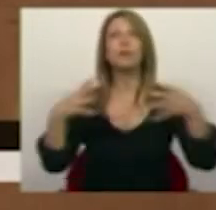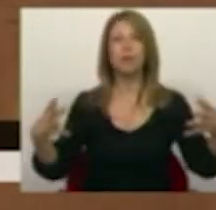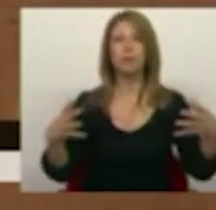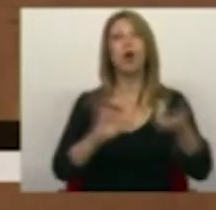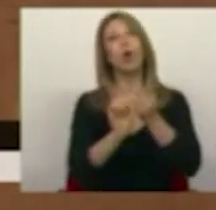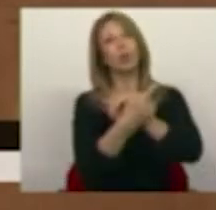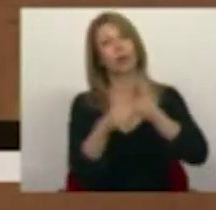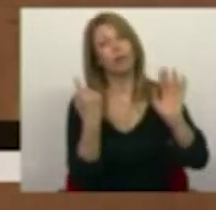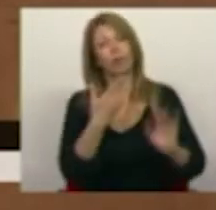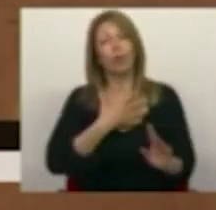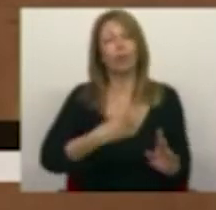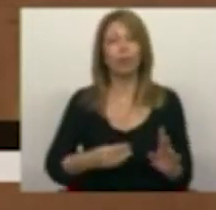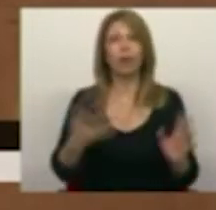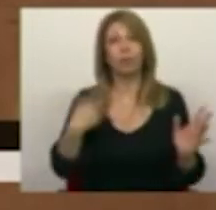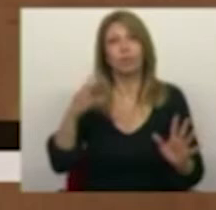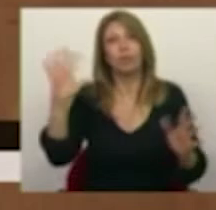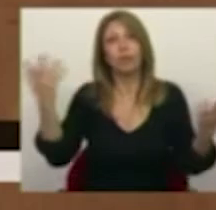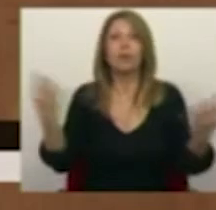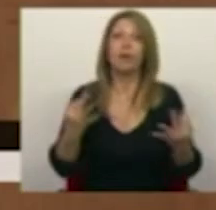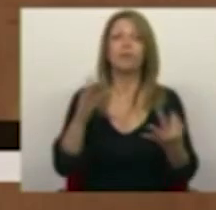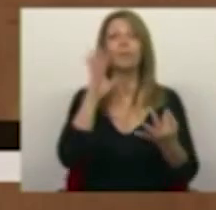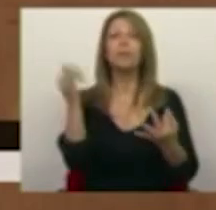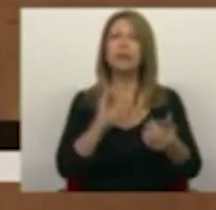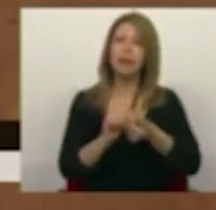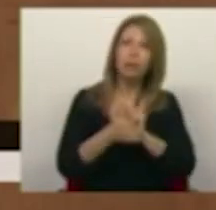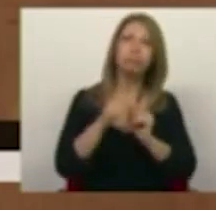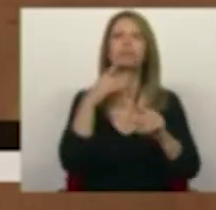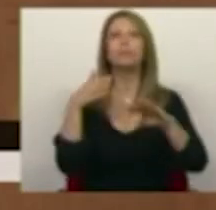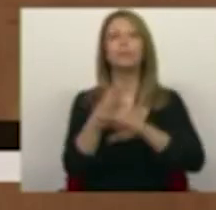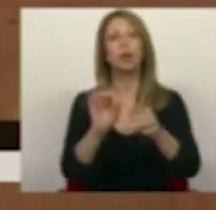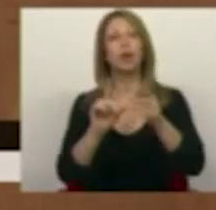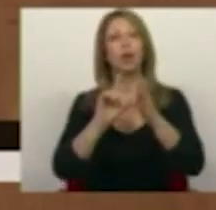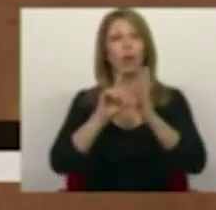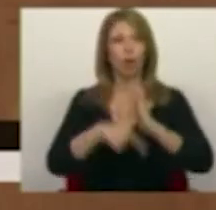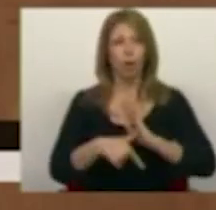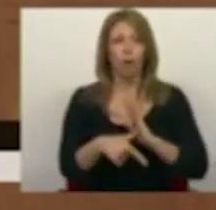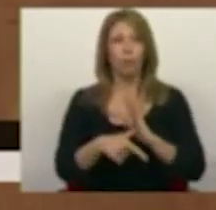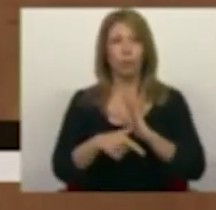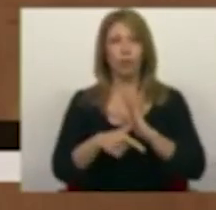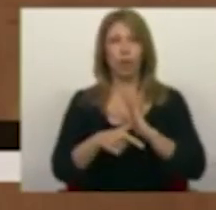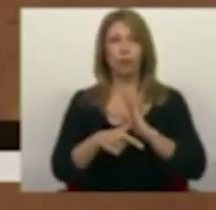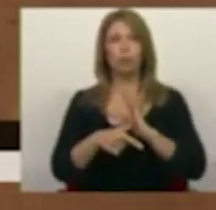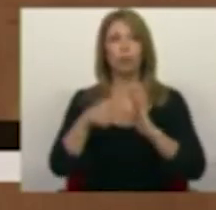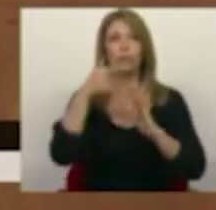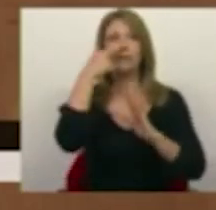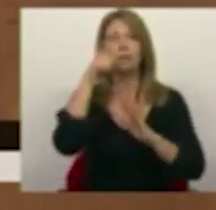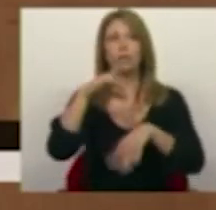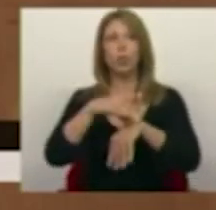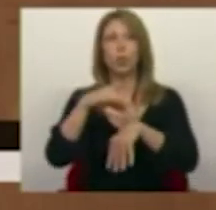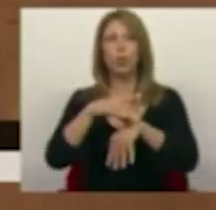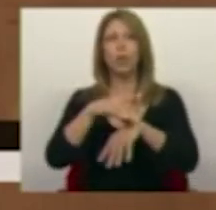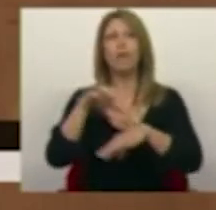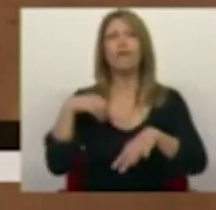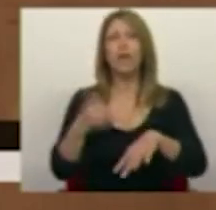que tivesse acontecido e que temos tentado contrariar através de projetos como o reenvio de doentes para verdes e